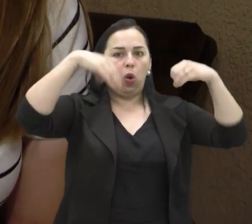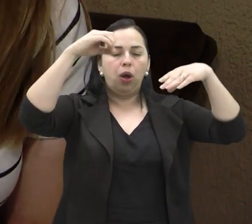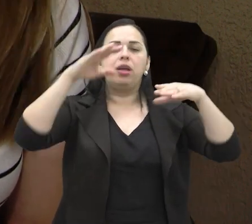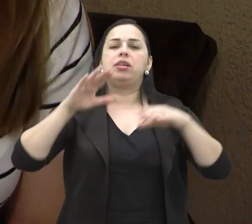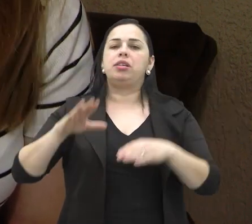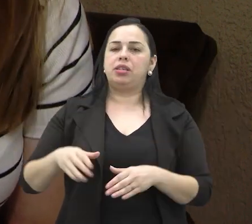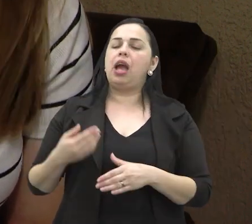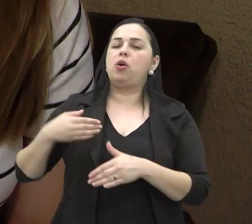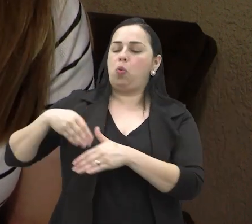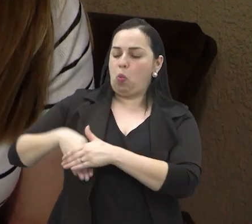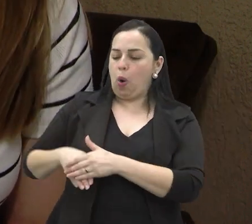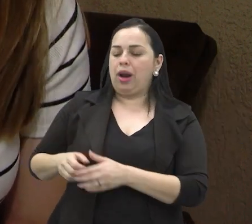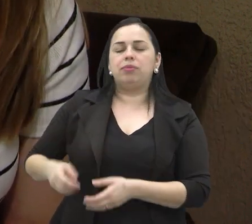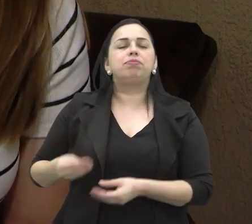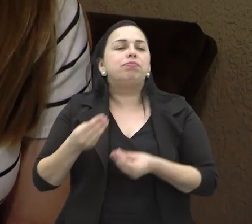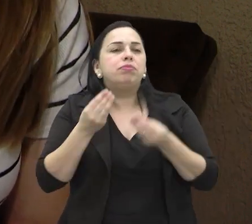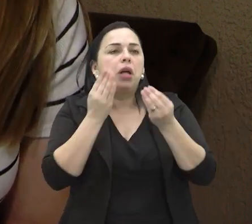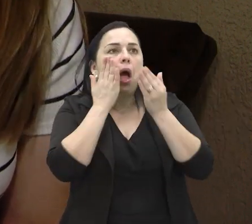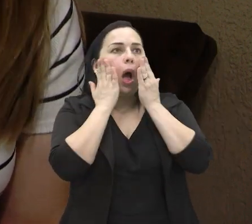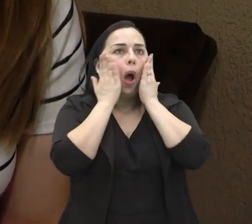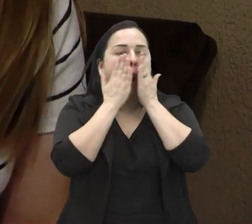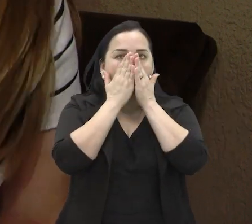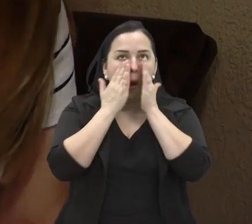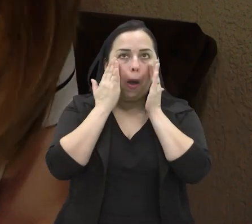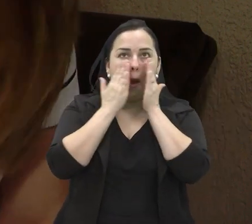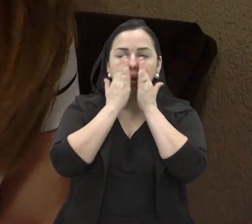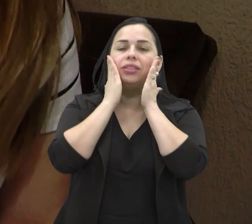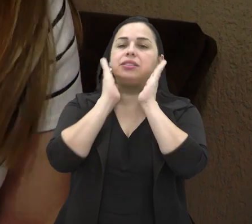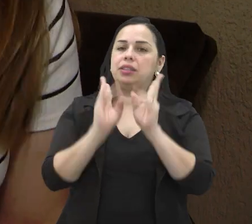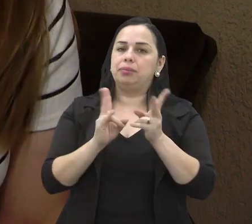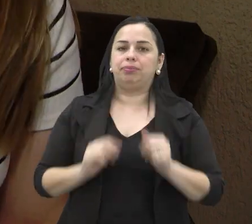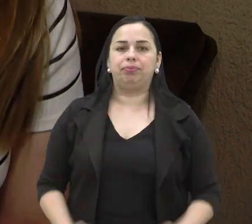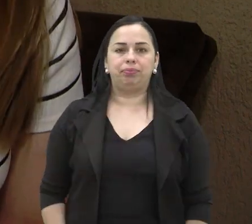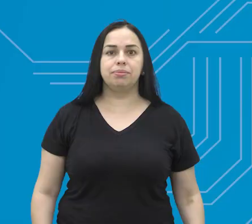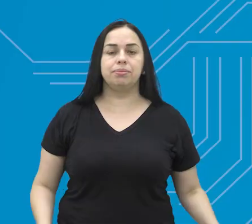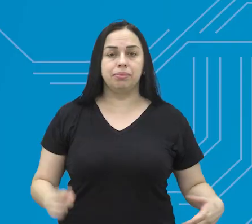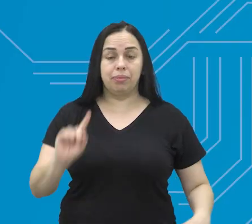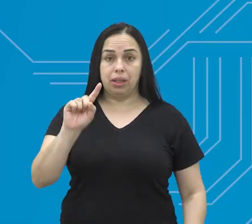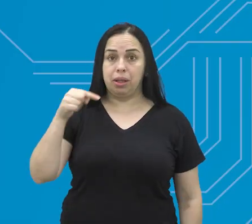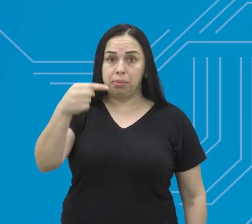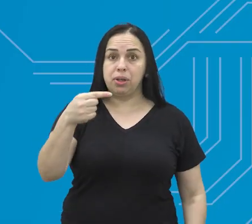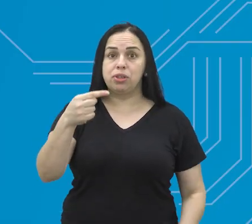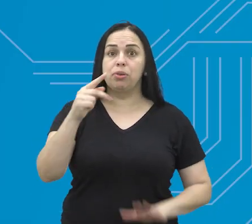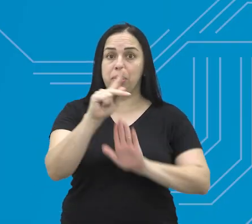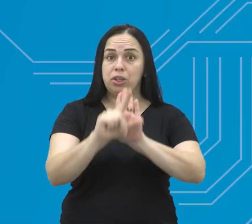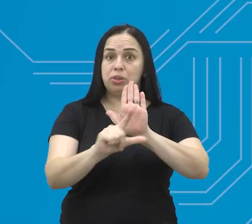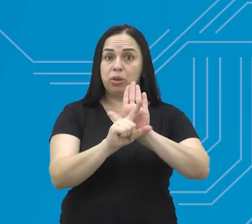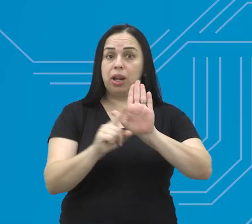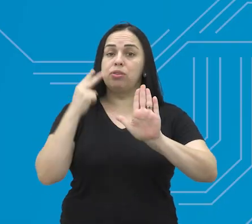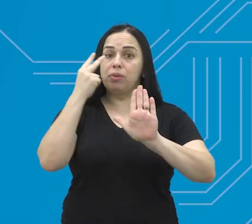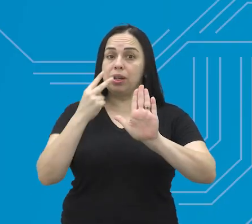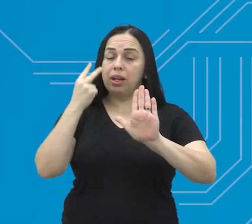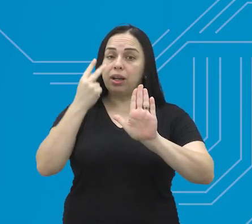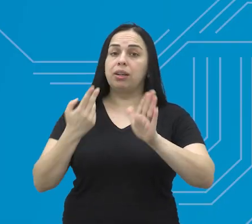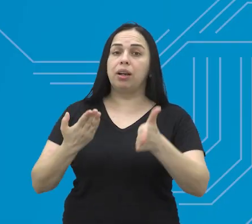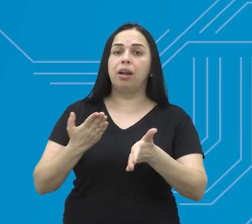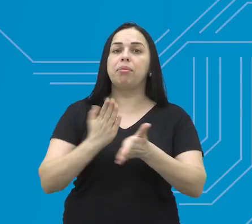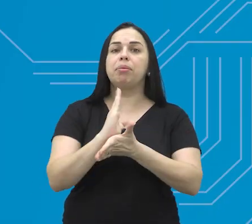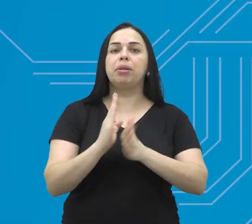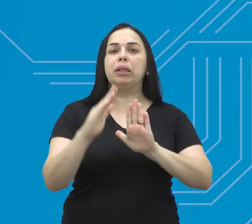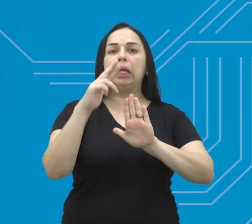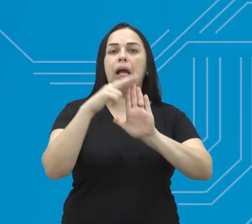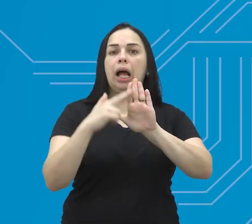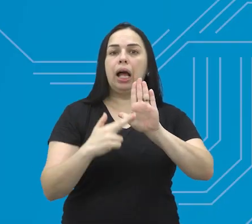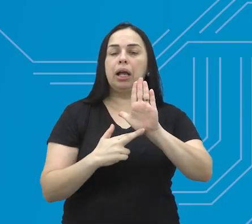E eu levo o protetor no meu serviço e sempre que eu lembro, vou retocando. A seguir, vereadores aprovam um projeto de lei